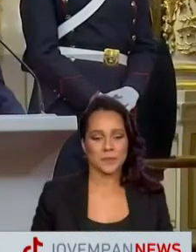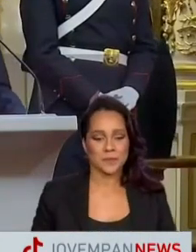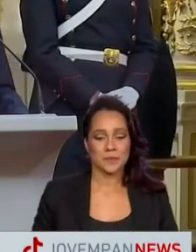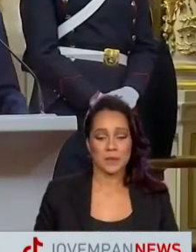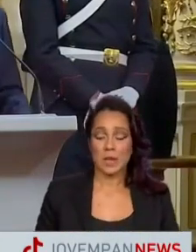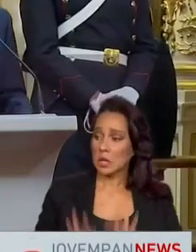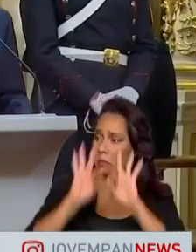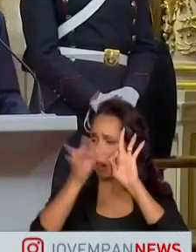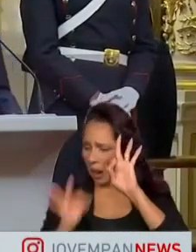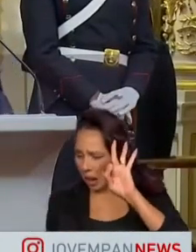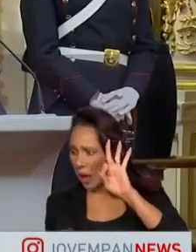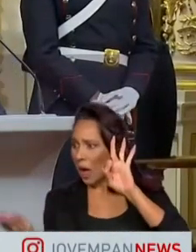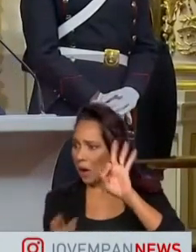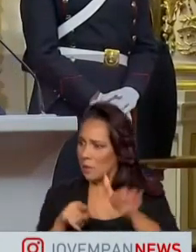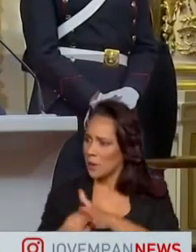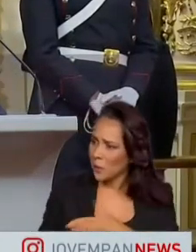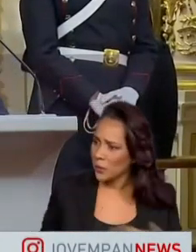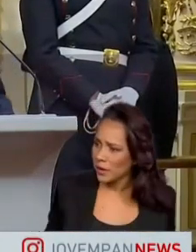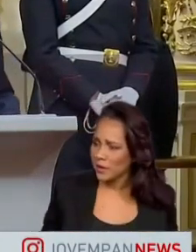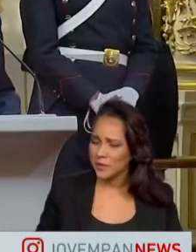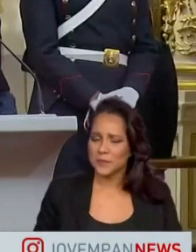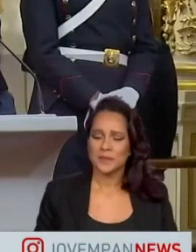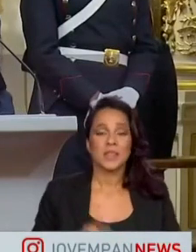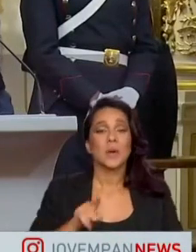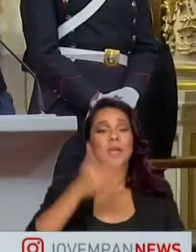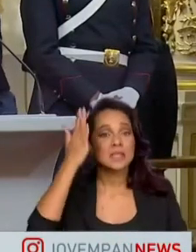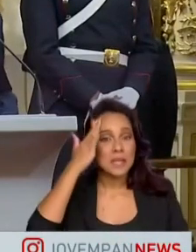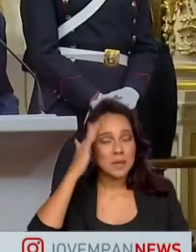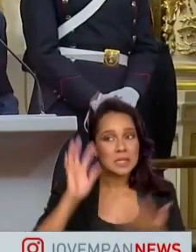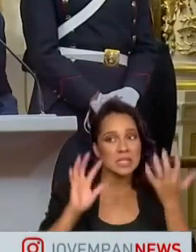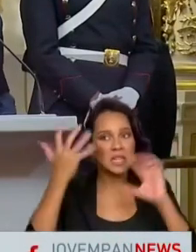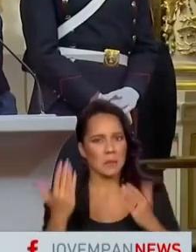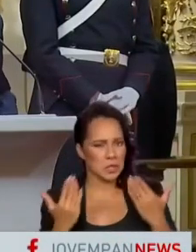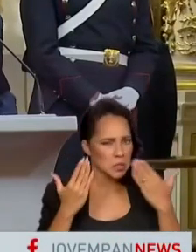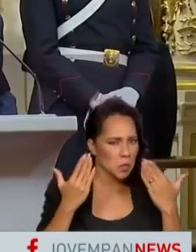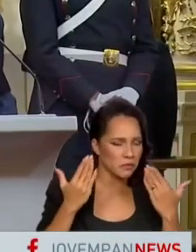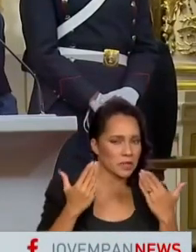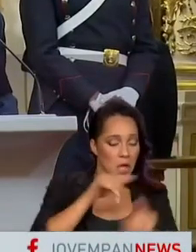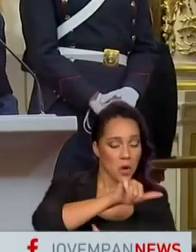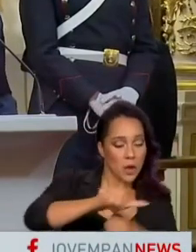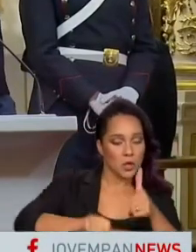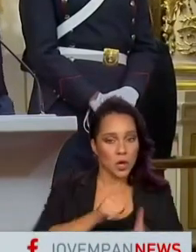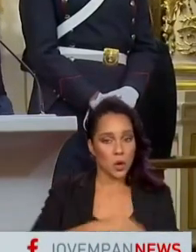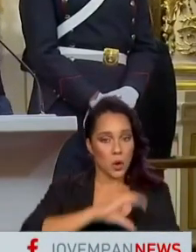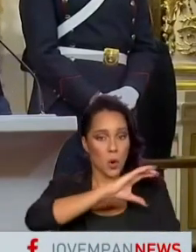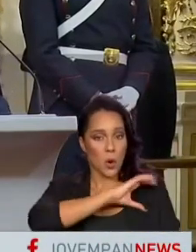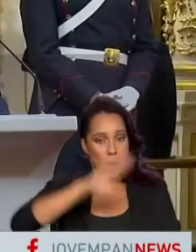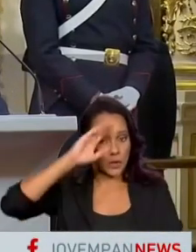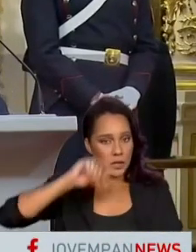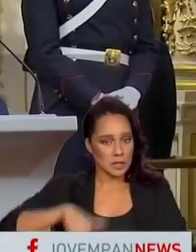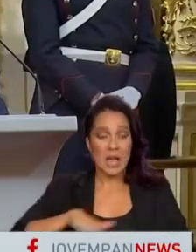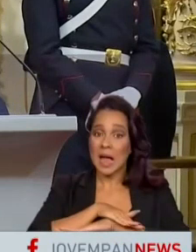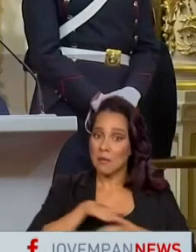de agora que vai sair a pergunta. Agora vem. Gostaria de saber se esse clima de desconfiança com a troca do comando do Exército se